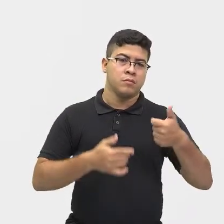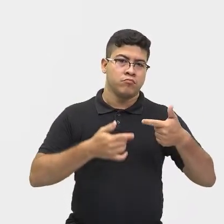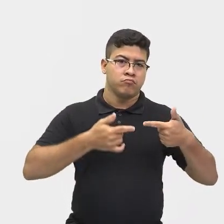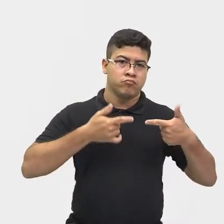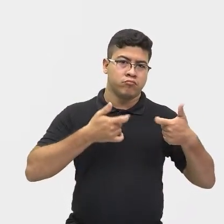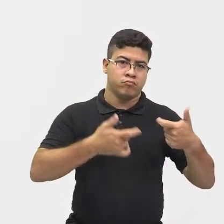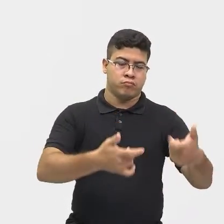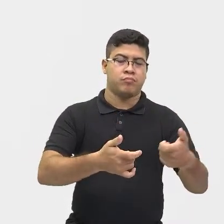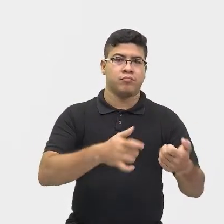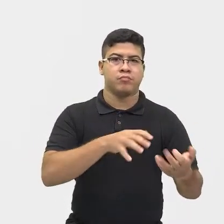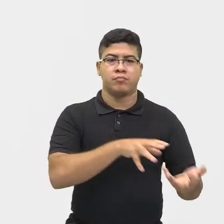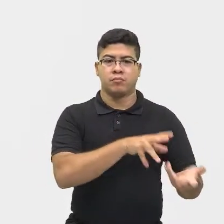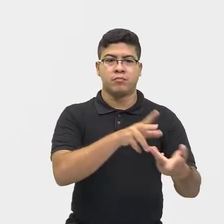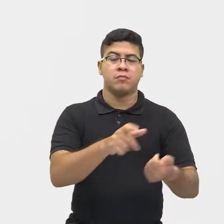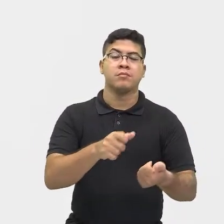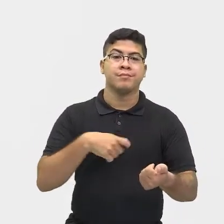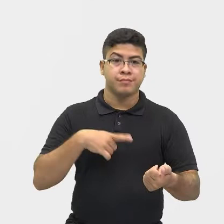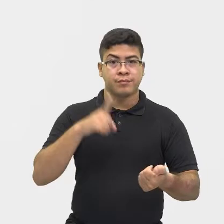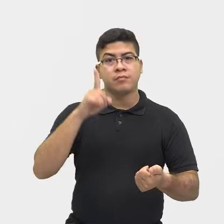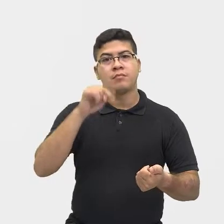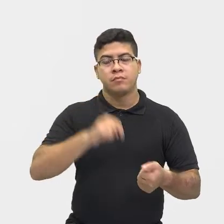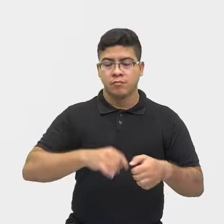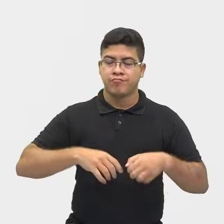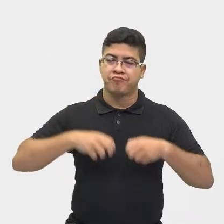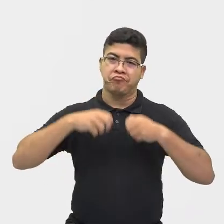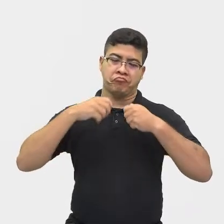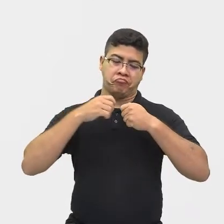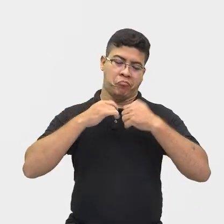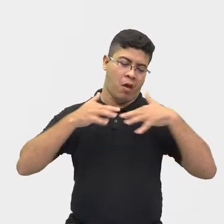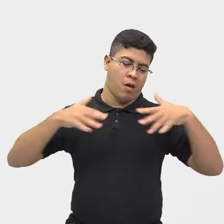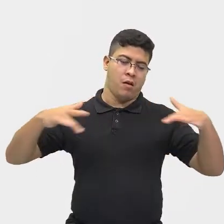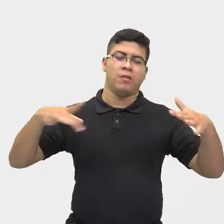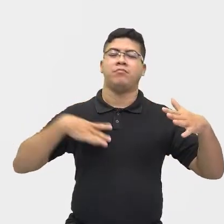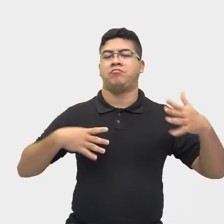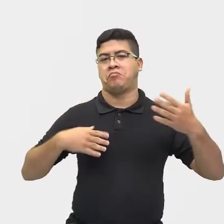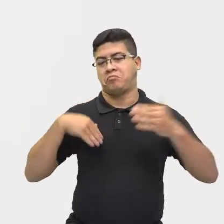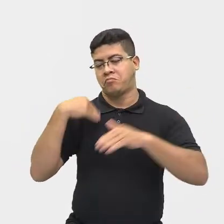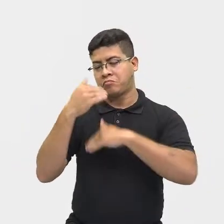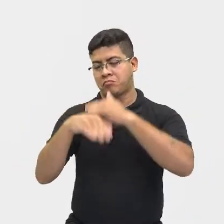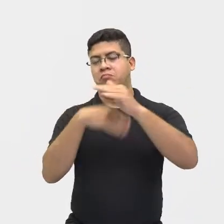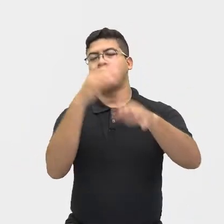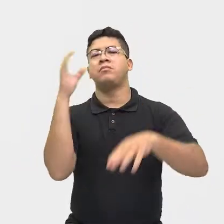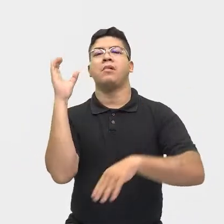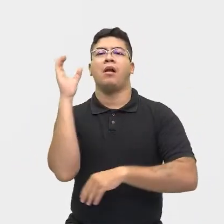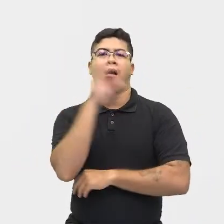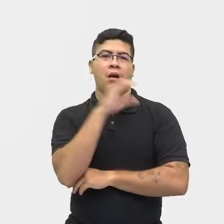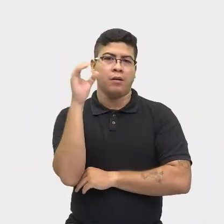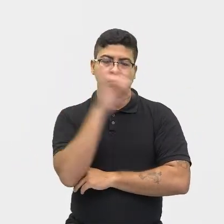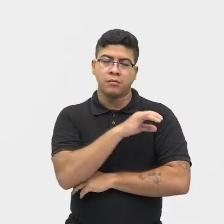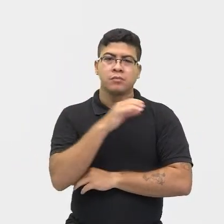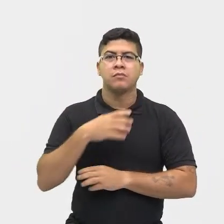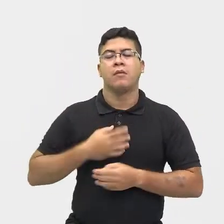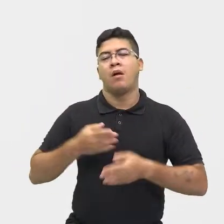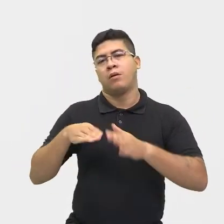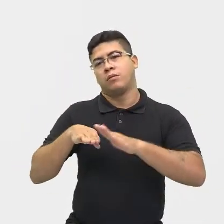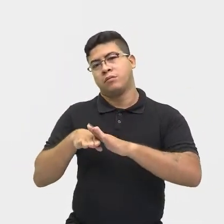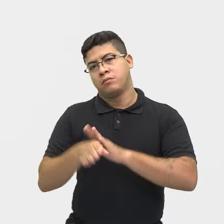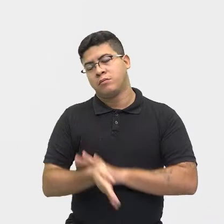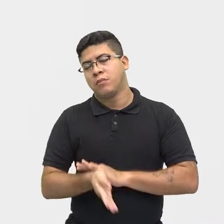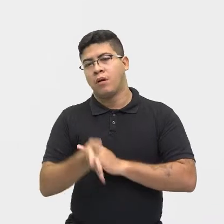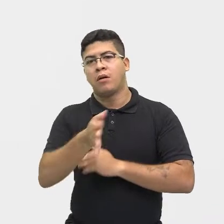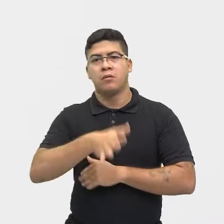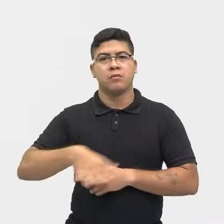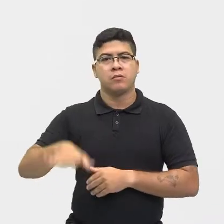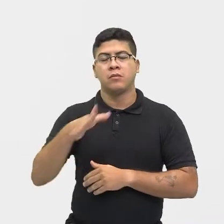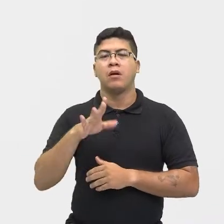Belle Époque, a época de grande euforia, pelo progresso, pela velocidade, pelas comodidades provenientes da